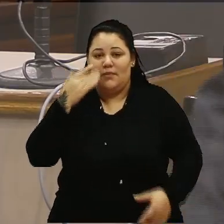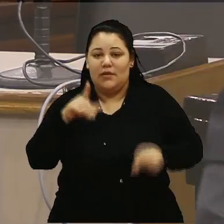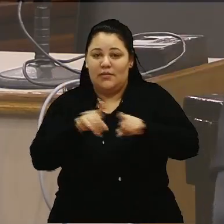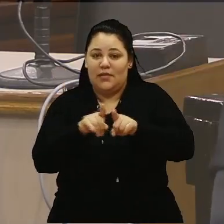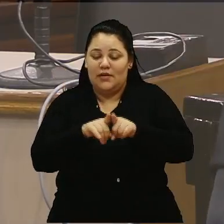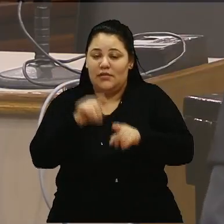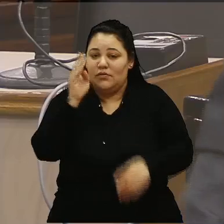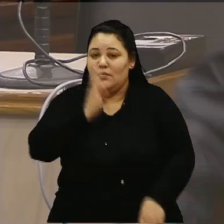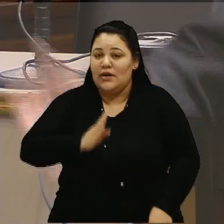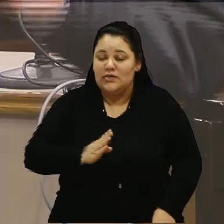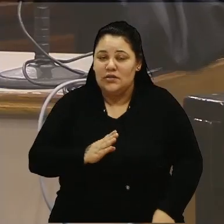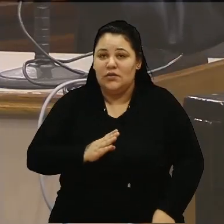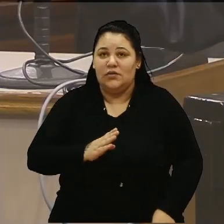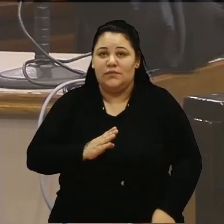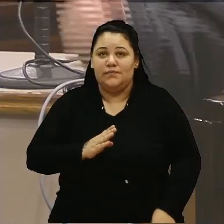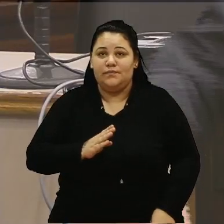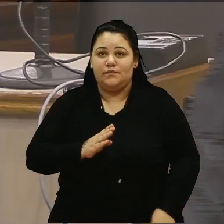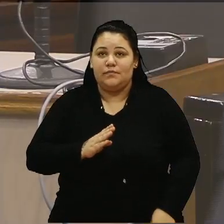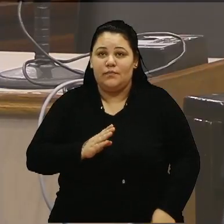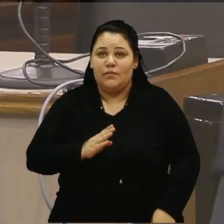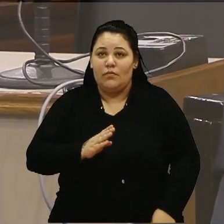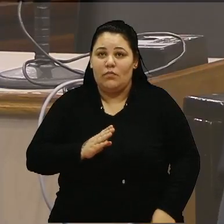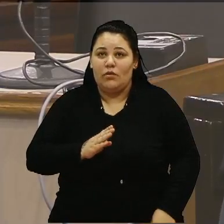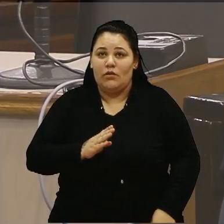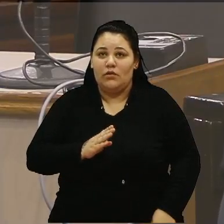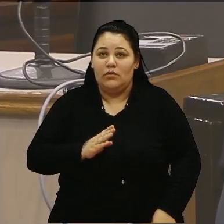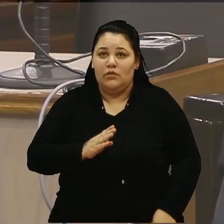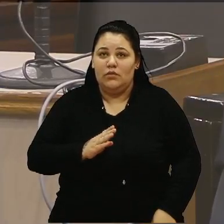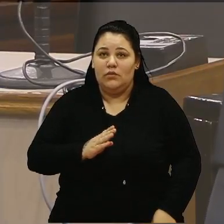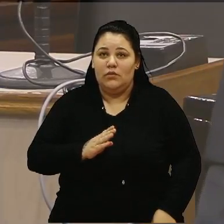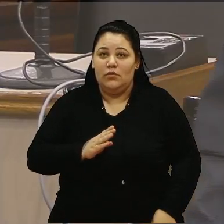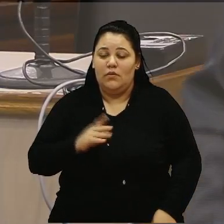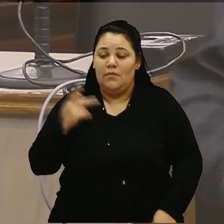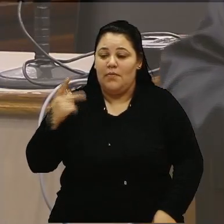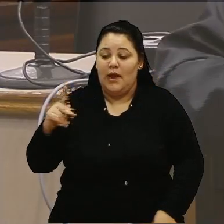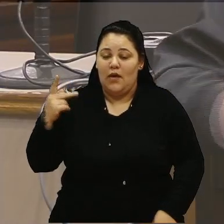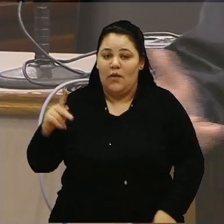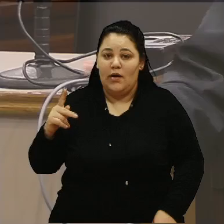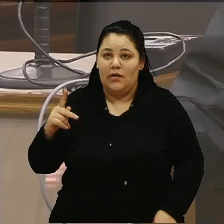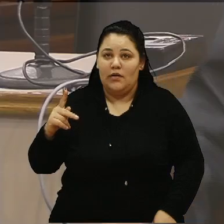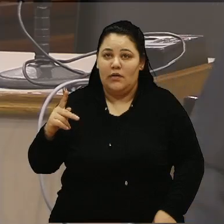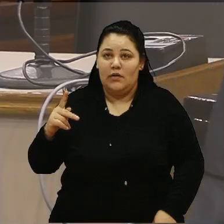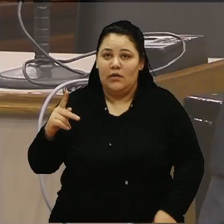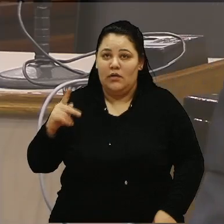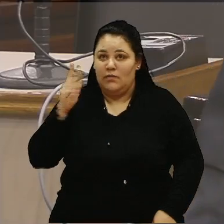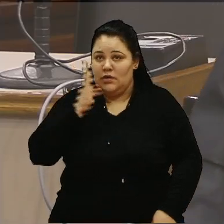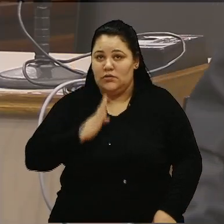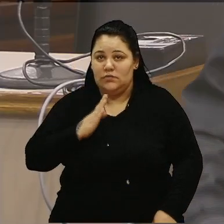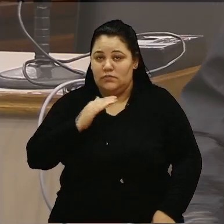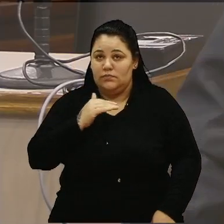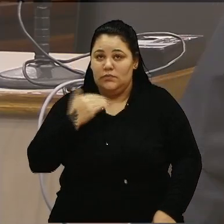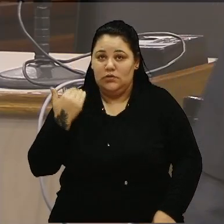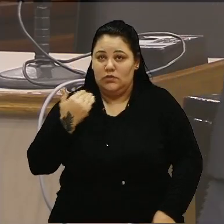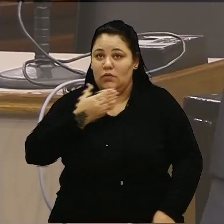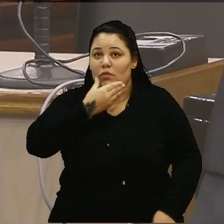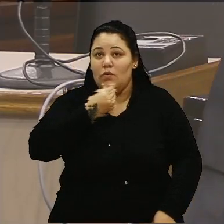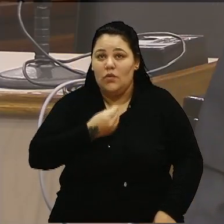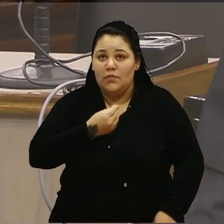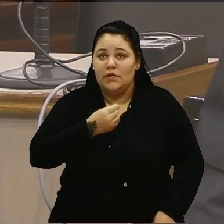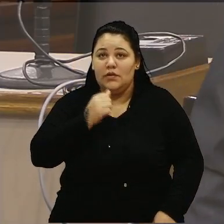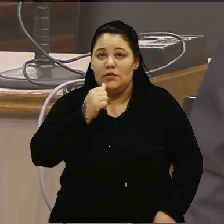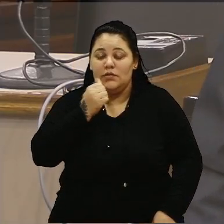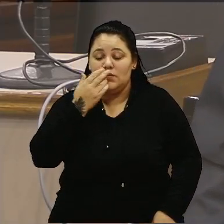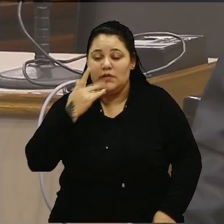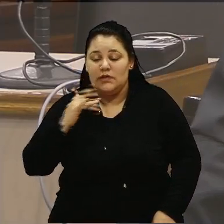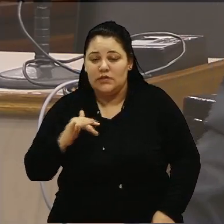dizimou o país aqui vizinho do Paraguai. Matou homens e crianças a degola.